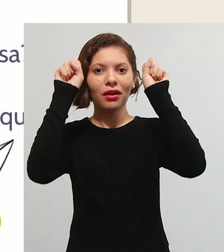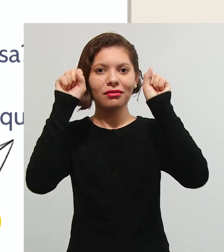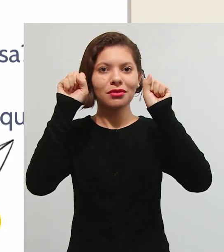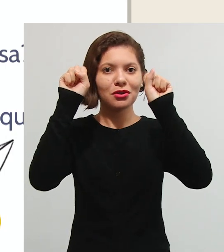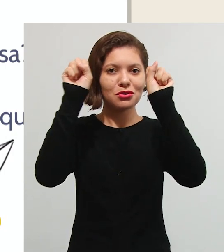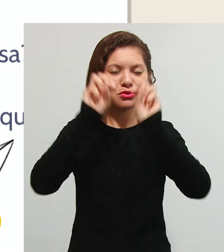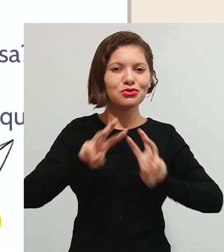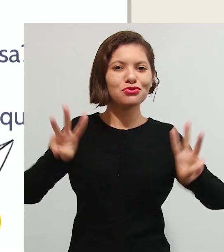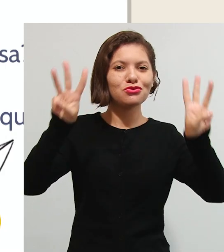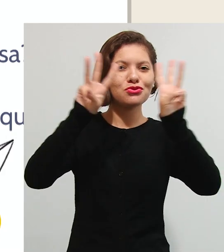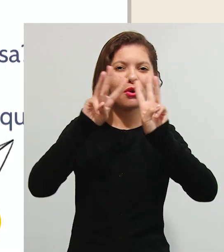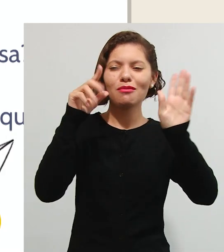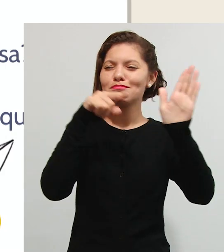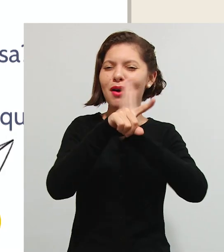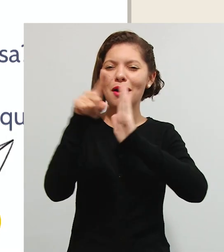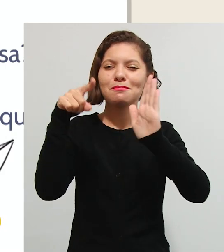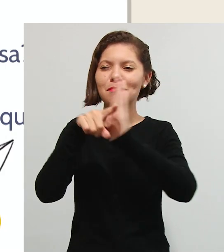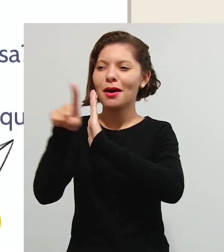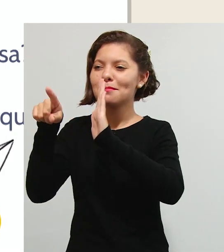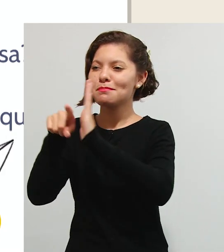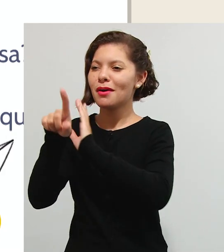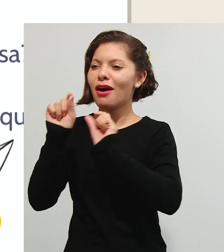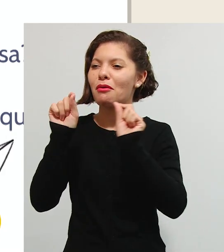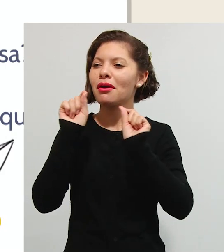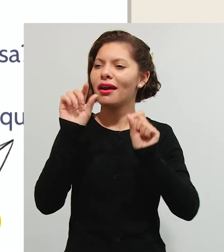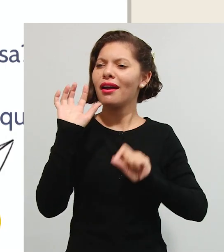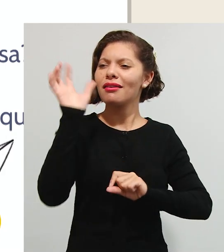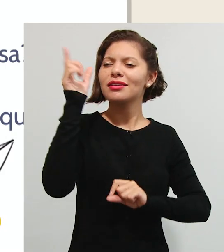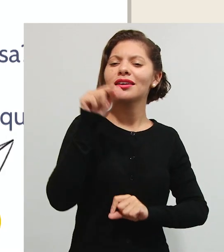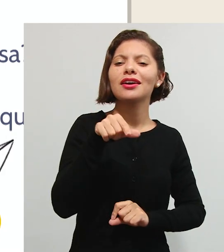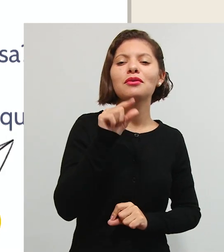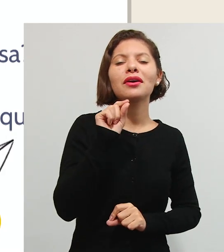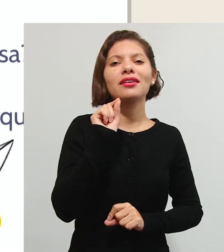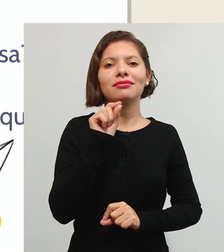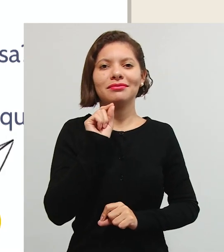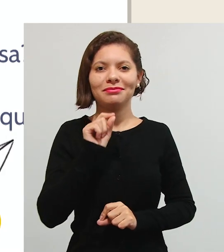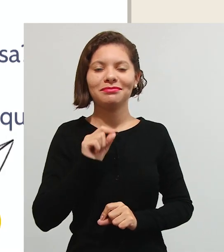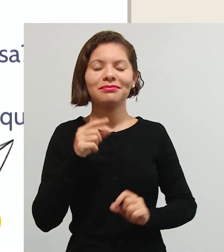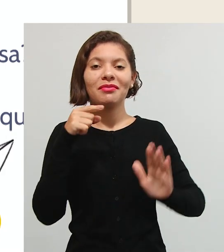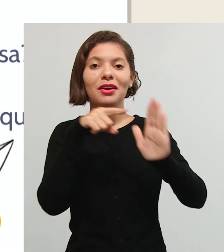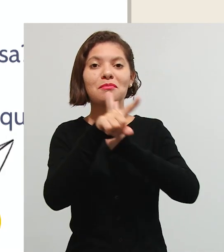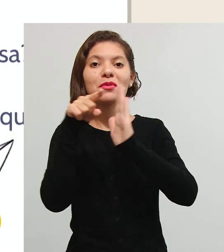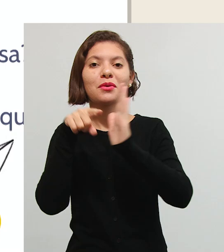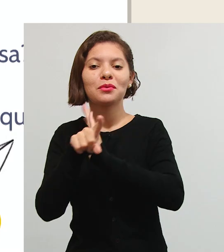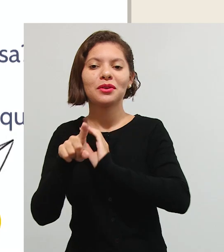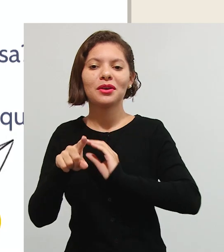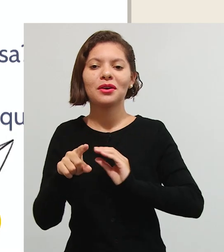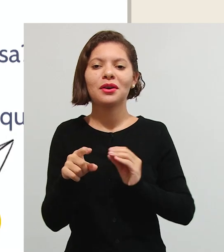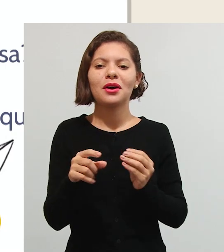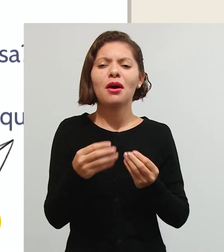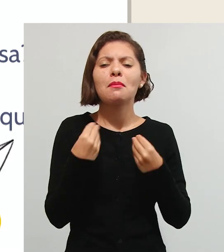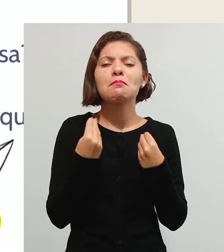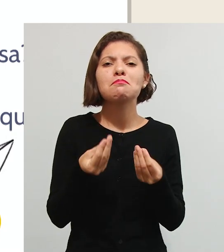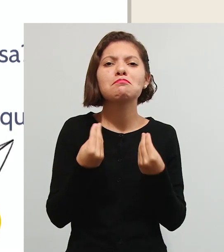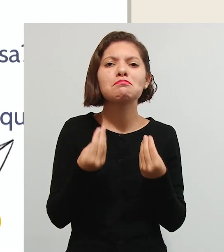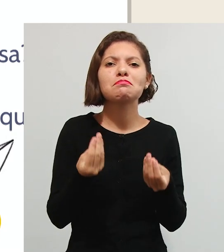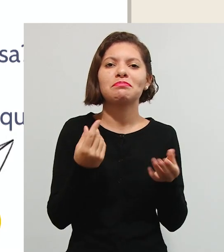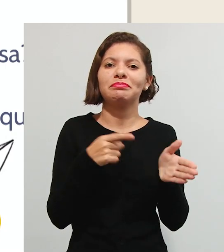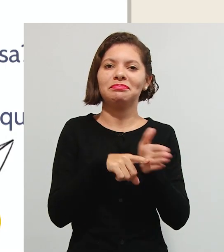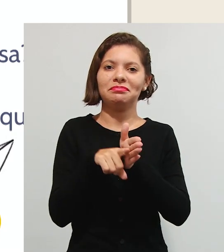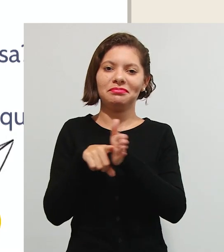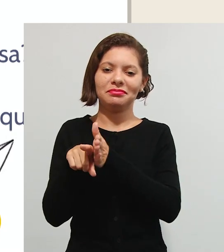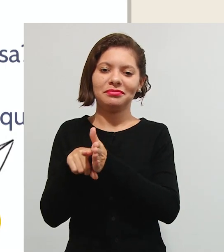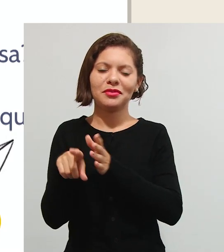aluna. São tantas perguntas, né? O que está acontecendo aqui? E essas perguntas são: para que fazer